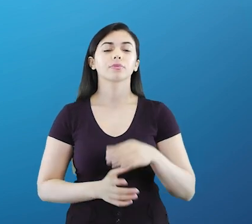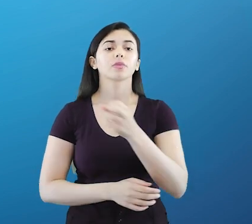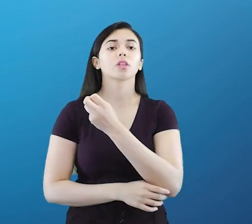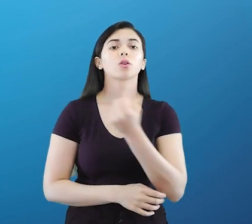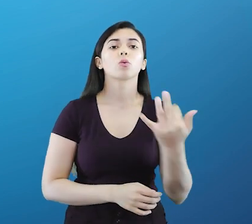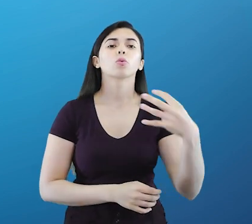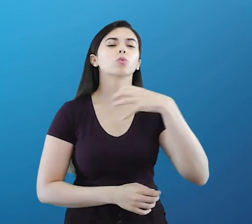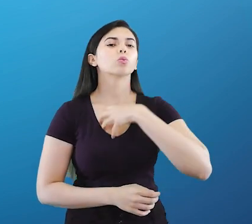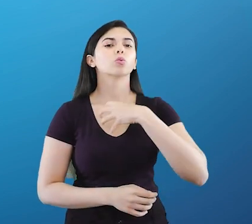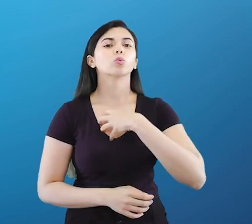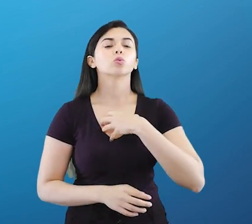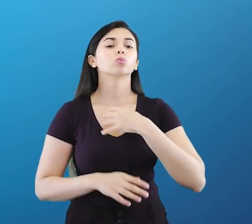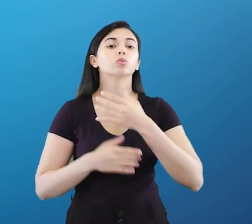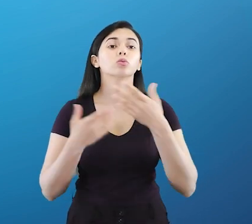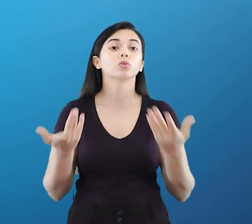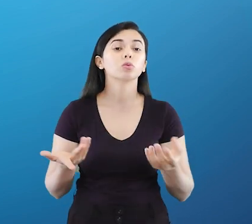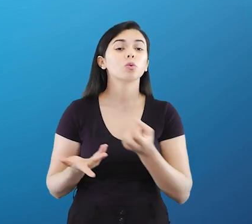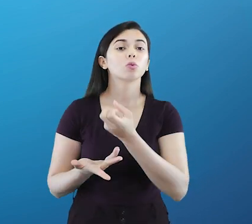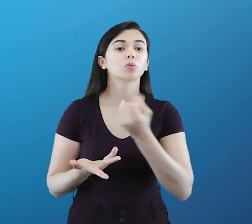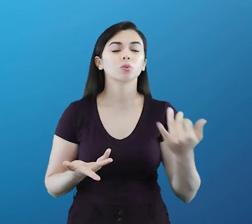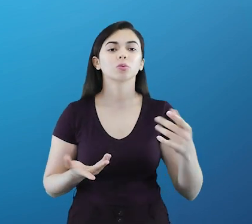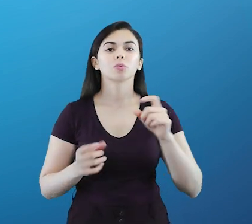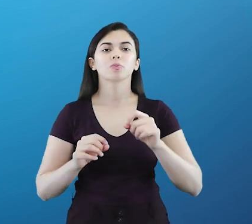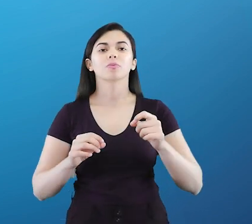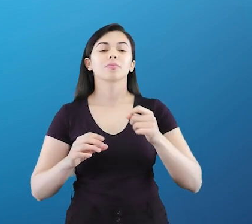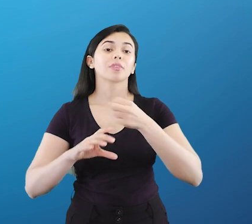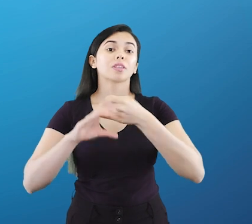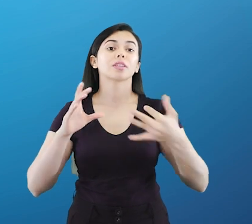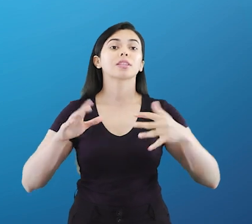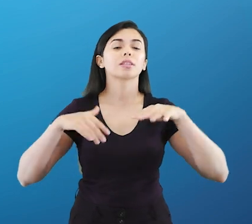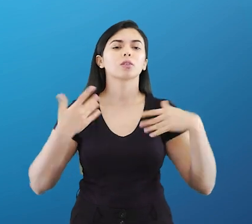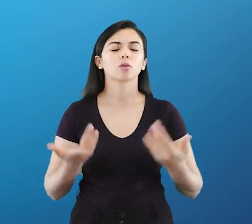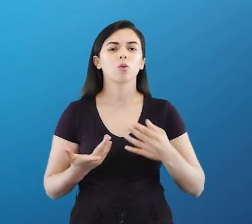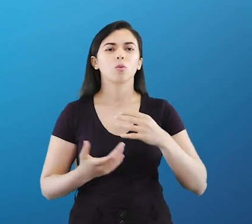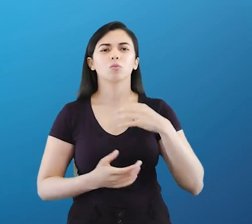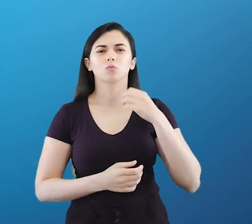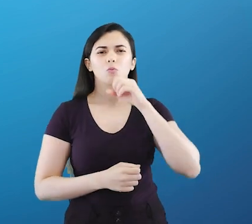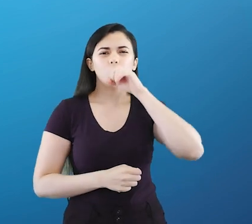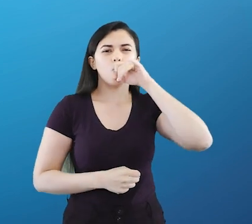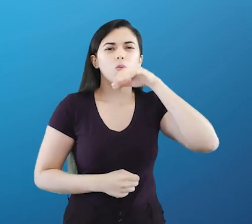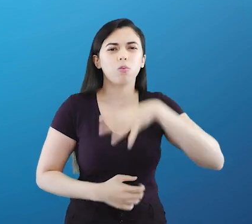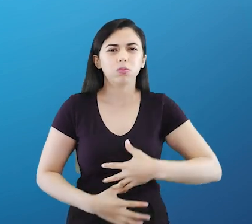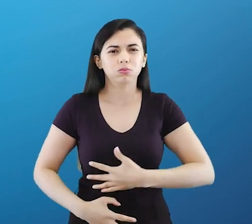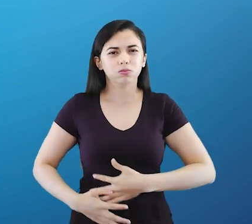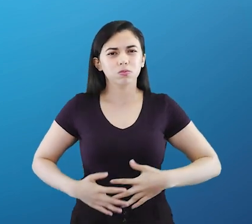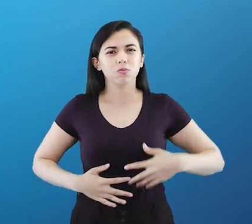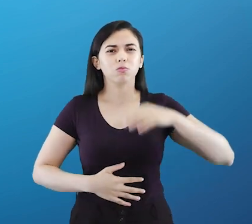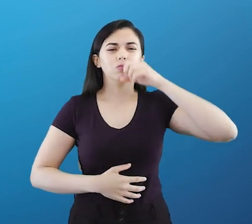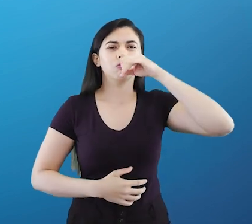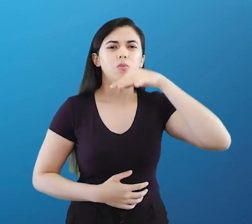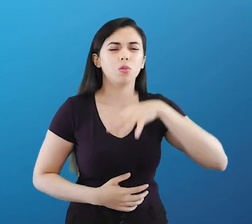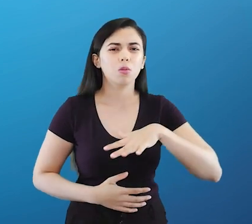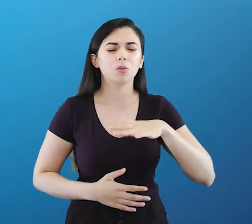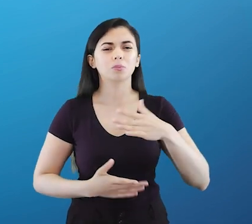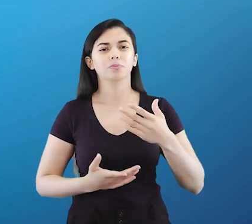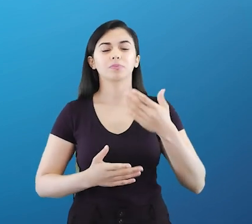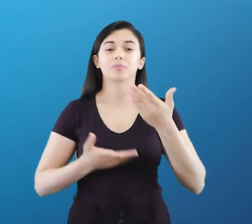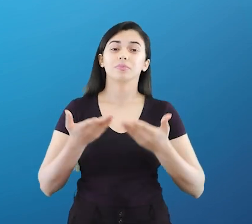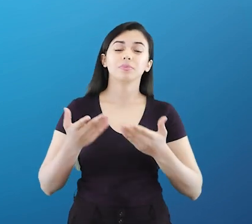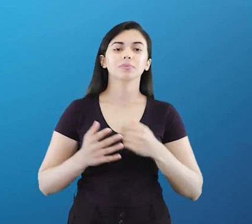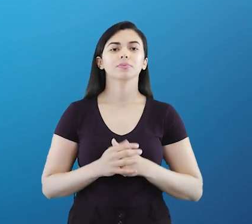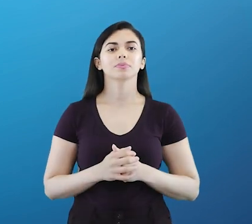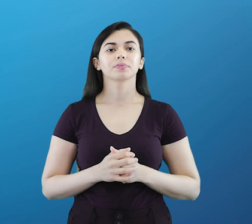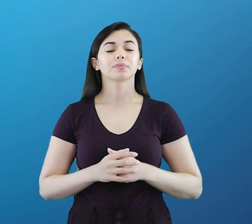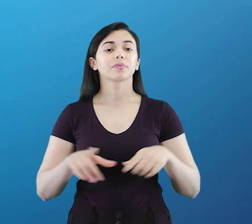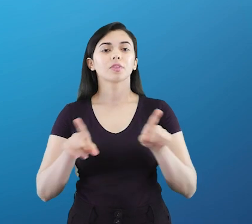Quais são os sintomas da cólera? Ela é muito caracterizada por diarreias. Então nós temos uma diarreia leve, aquosa ou